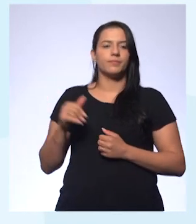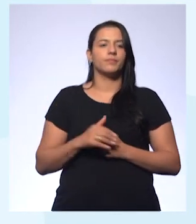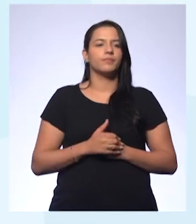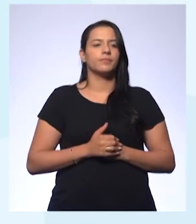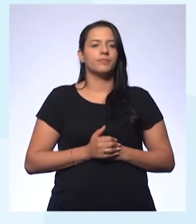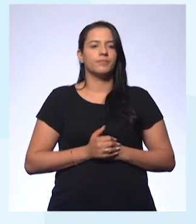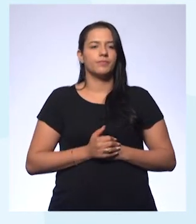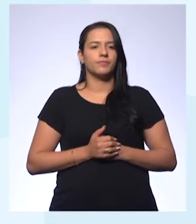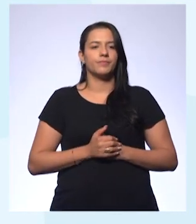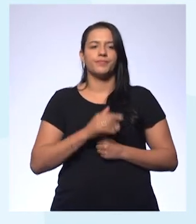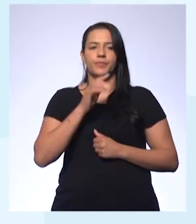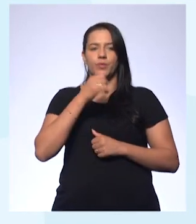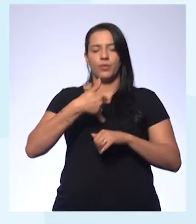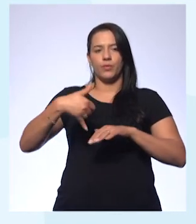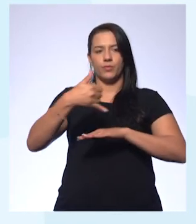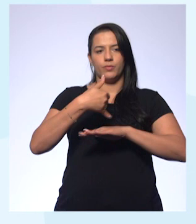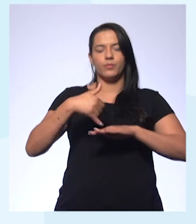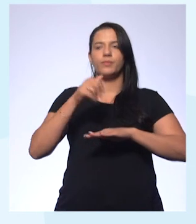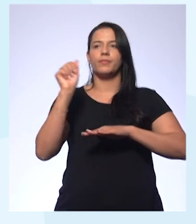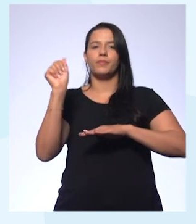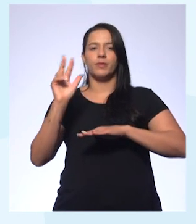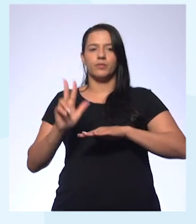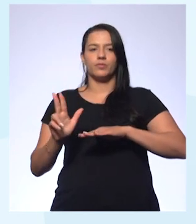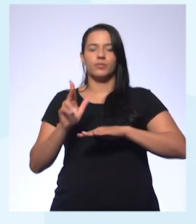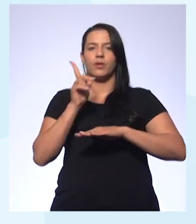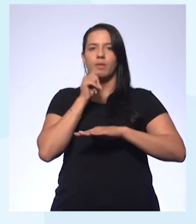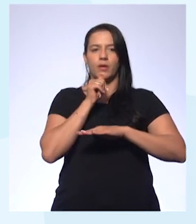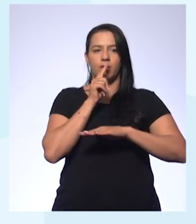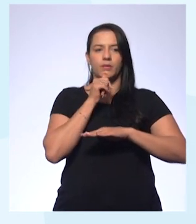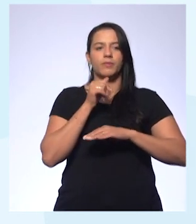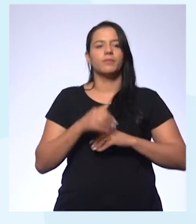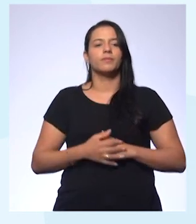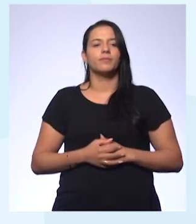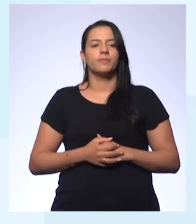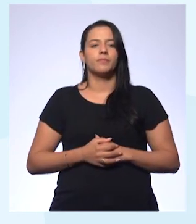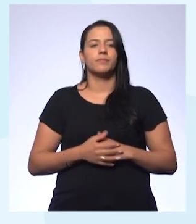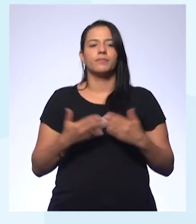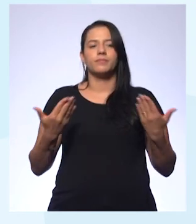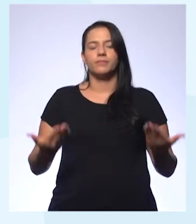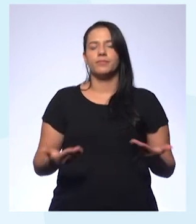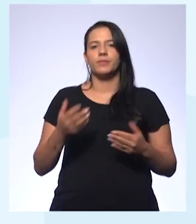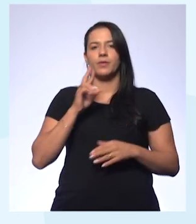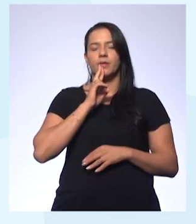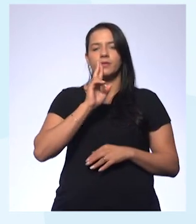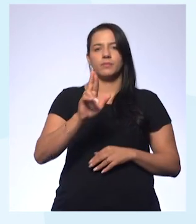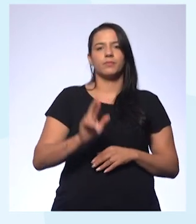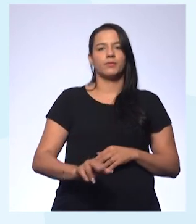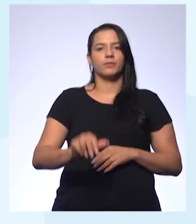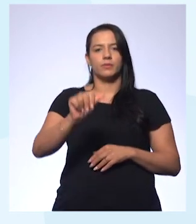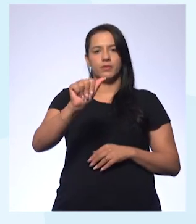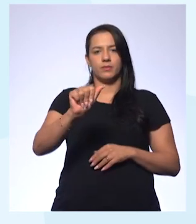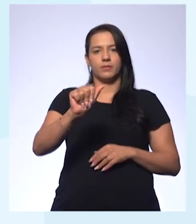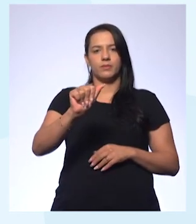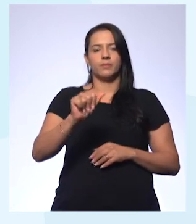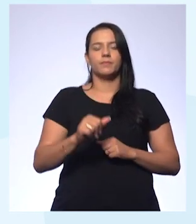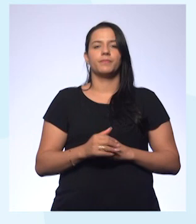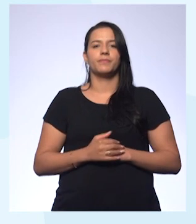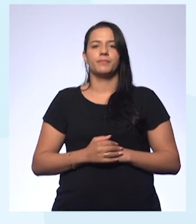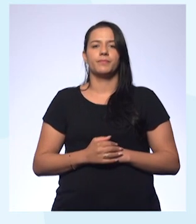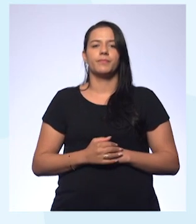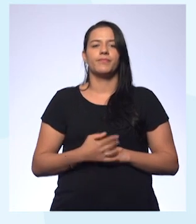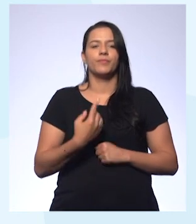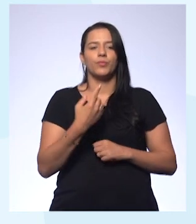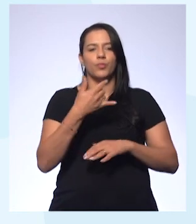óleo, na parte azulzinha aqui a água. Então, o óleo, ele vai sair por último